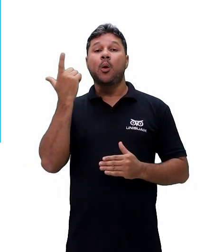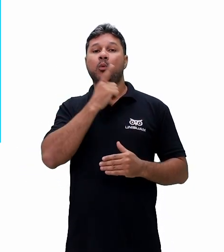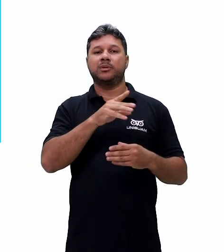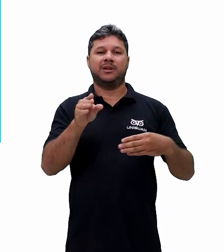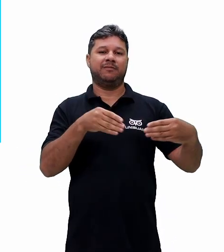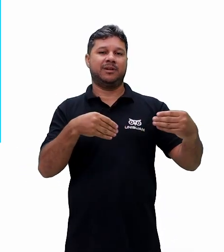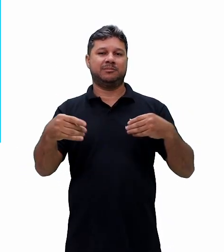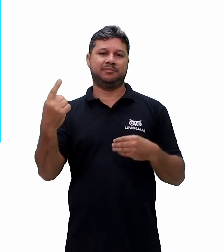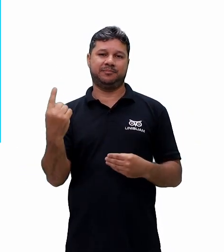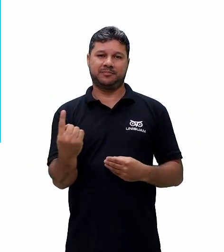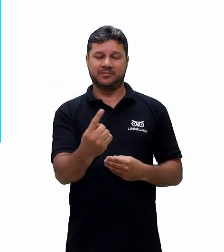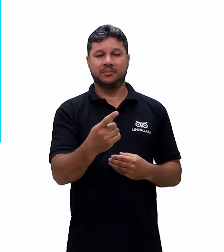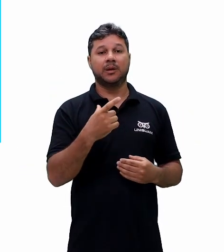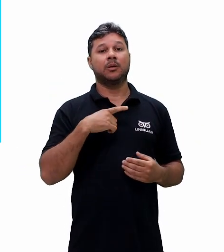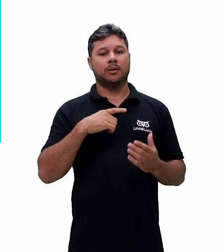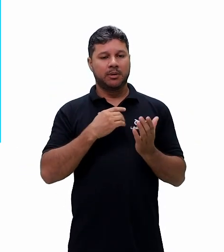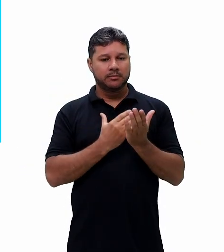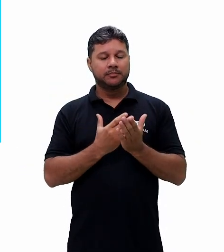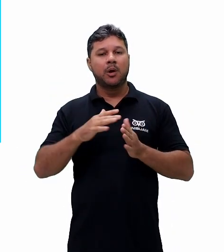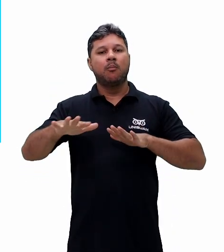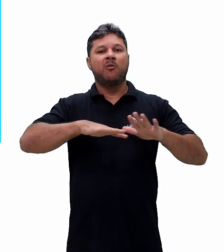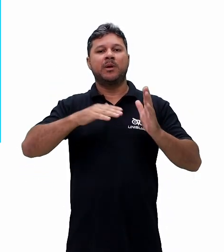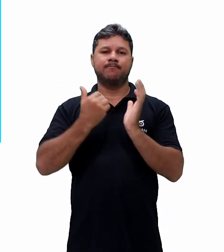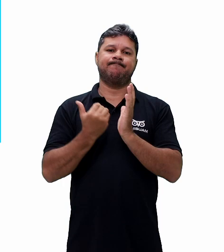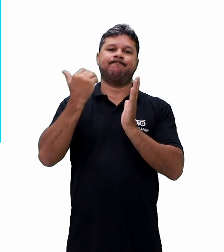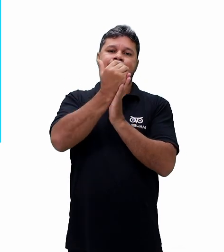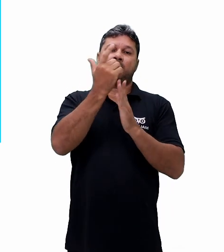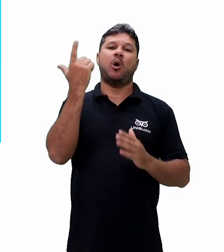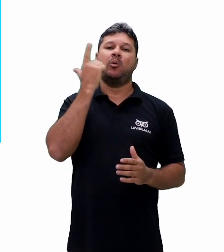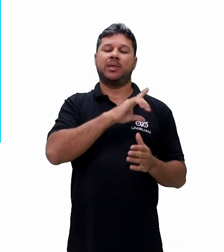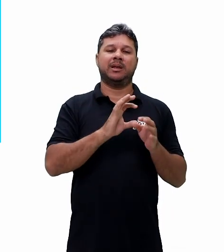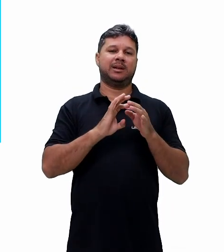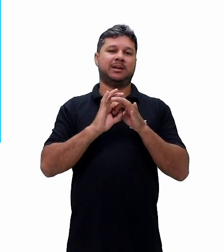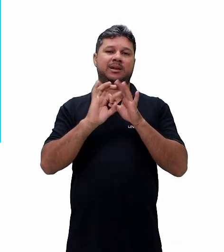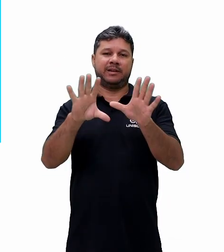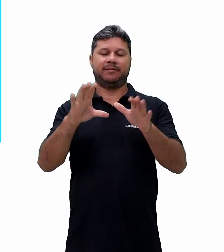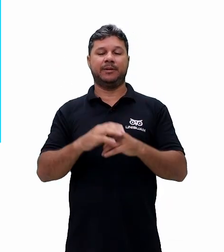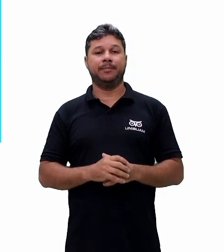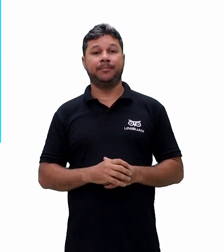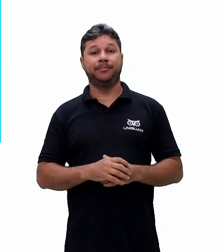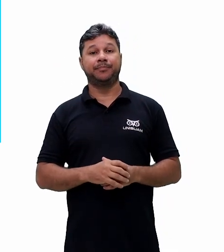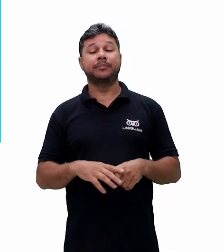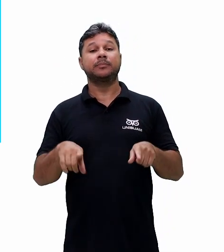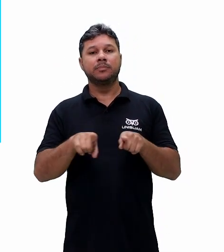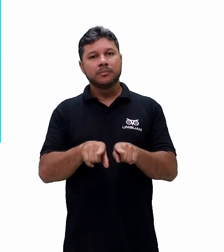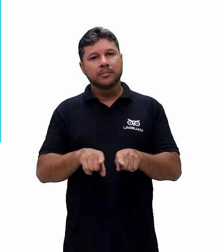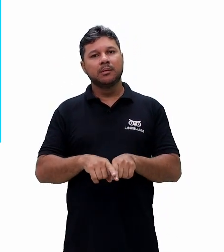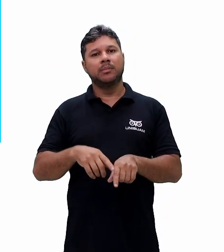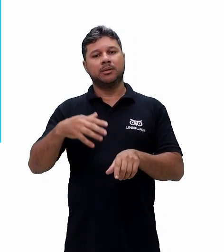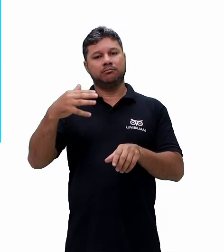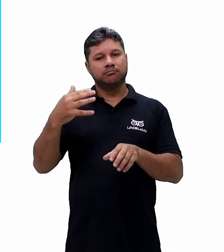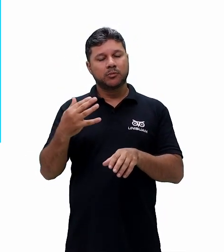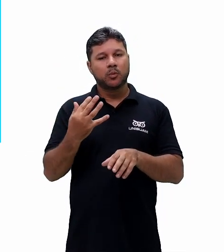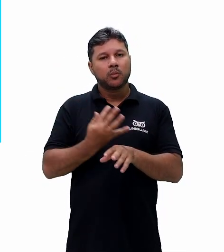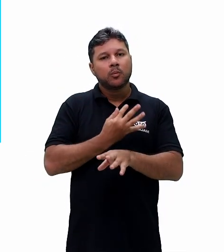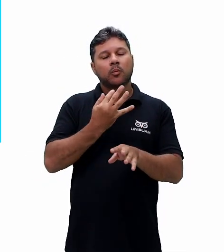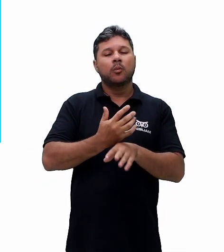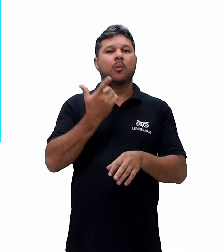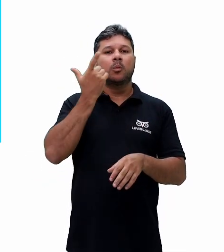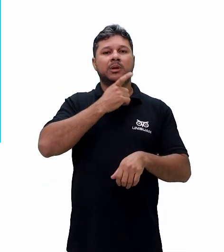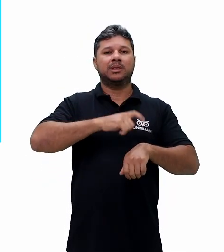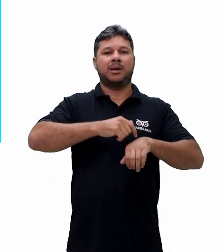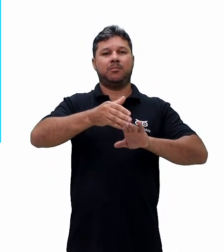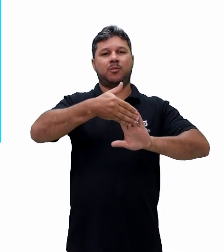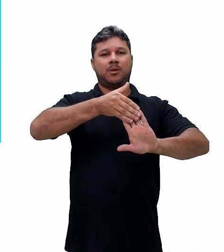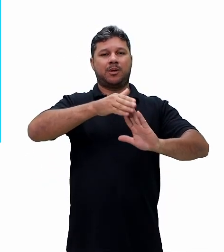fazendo com que o indivíduo ganhe flexibilidade, ganhe amplitude de movimento articular. E aumento da tolerância